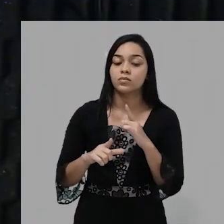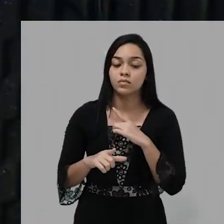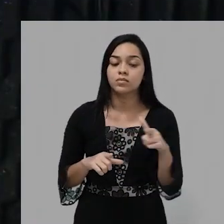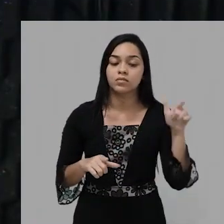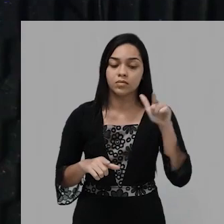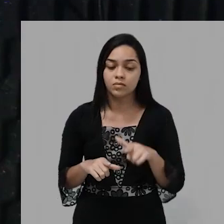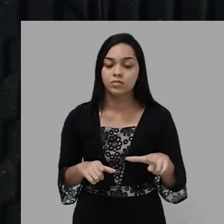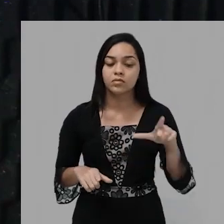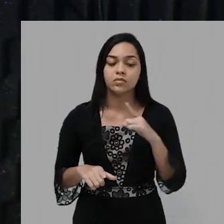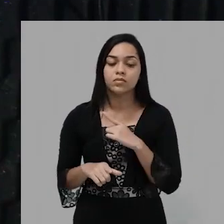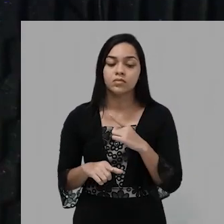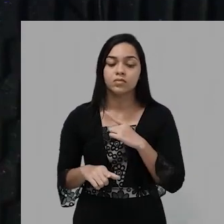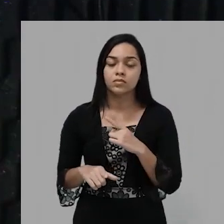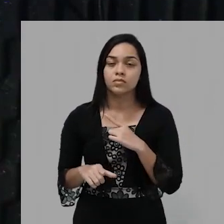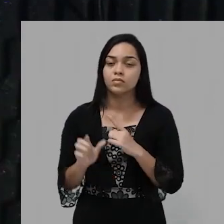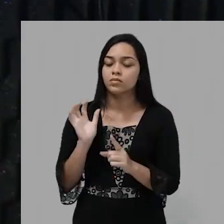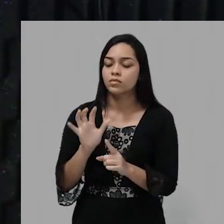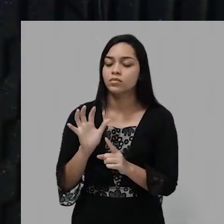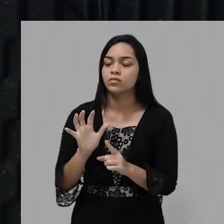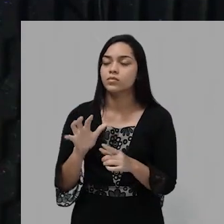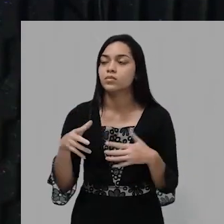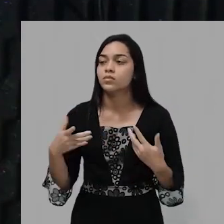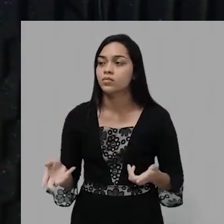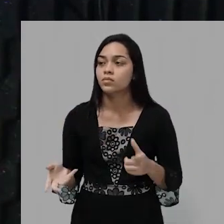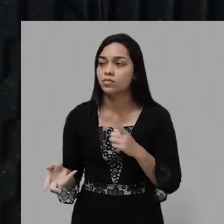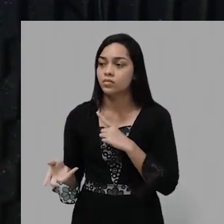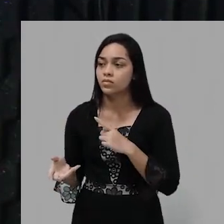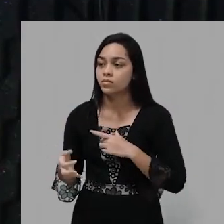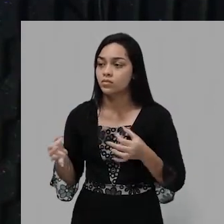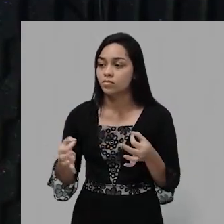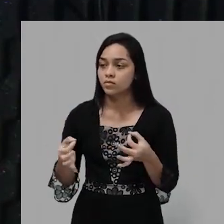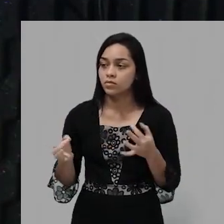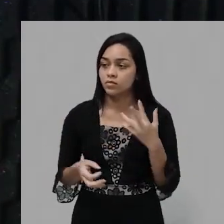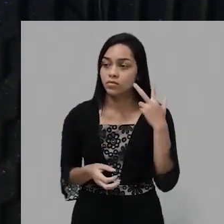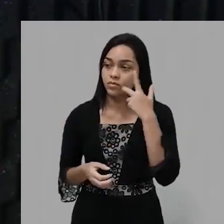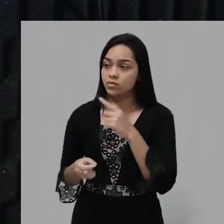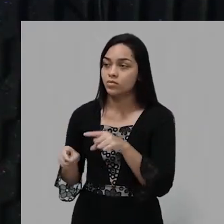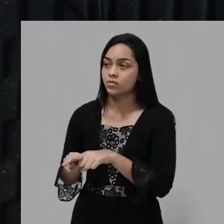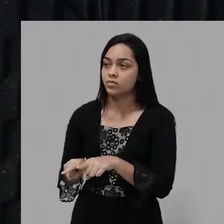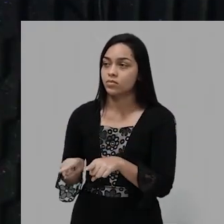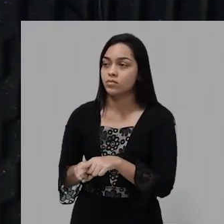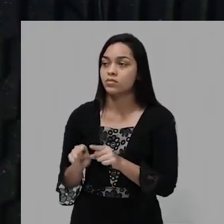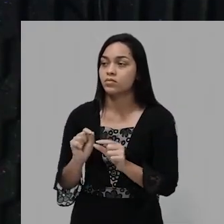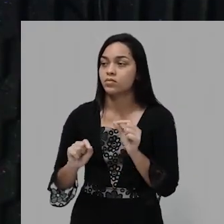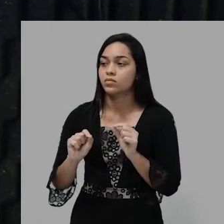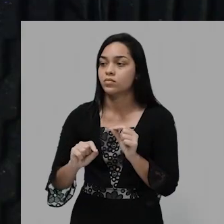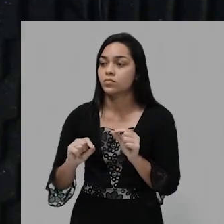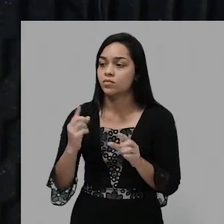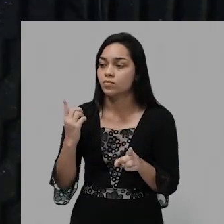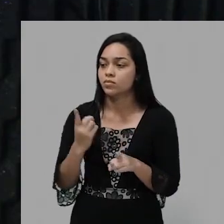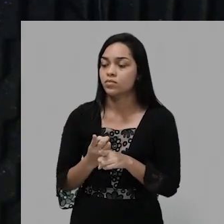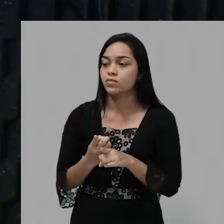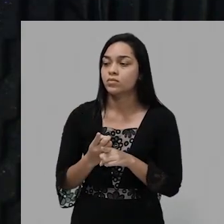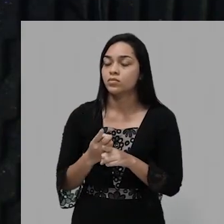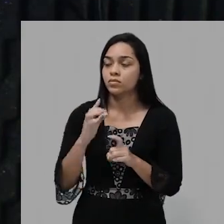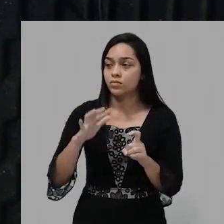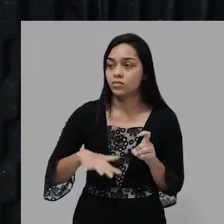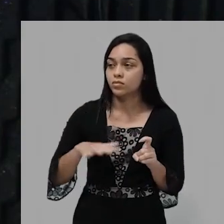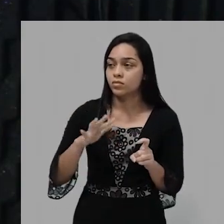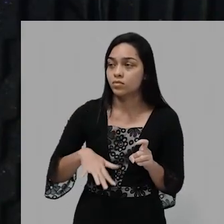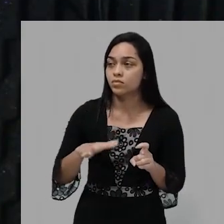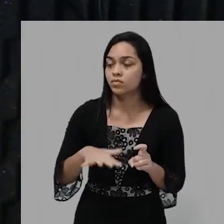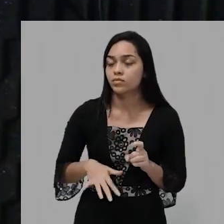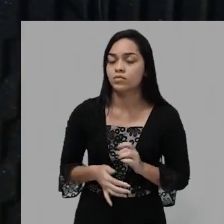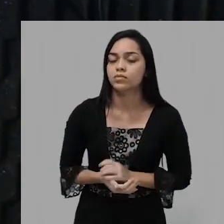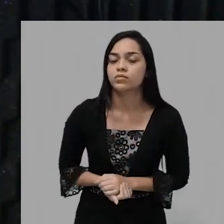vez aqui ele ressalta que preza pelo quê? A perfeição estética, como também um reencontro da mitologia